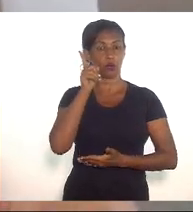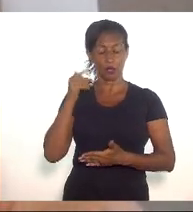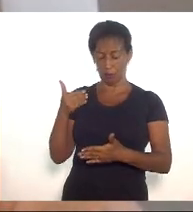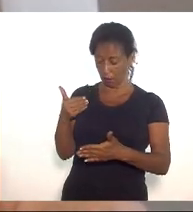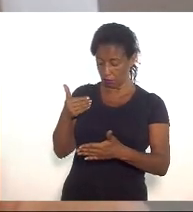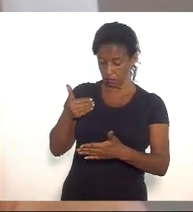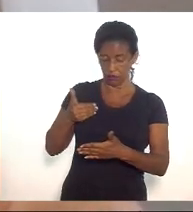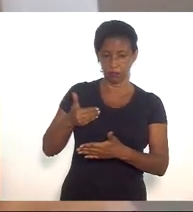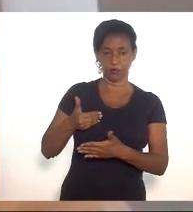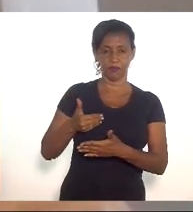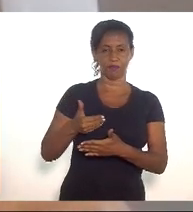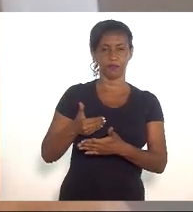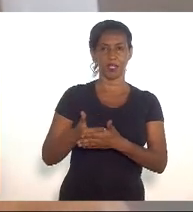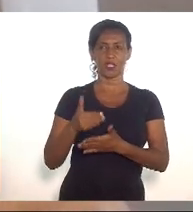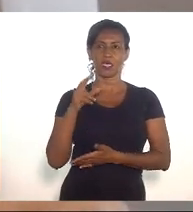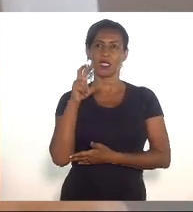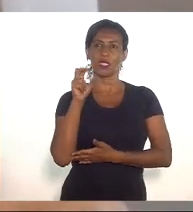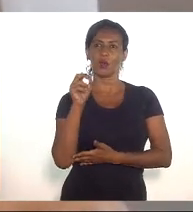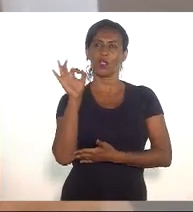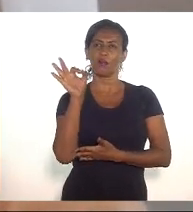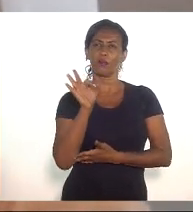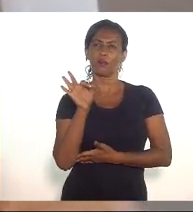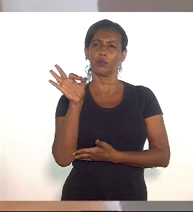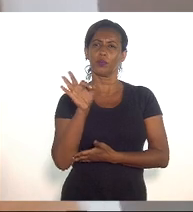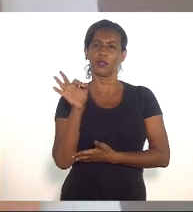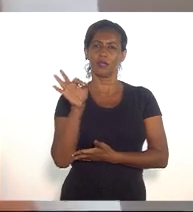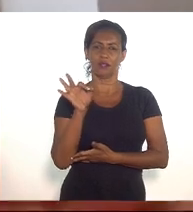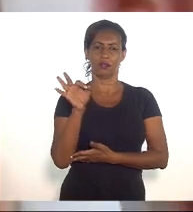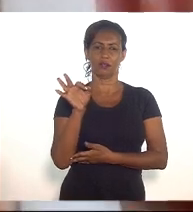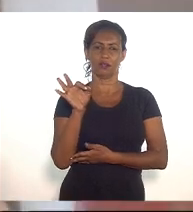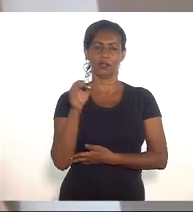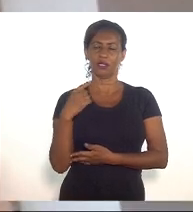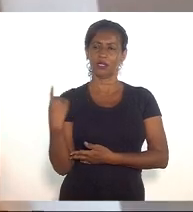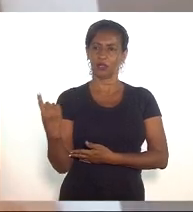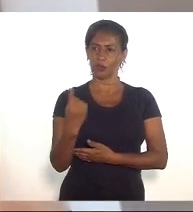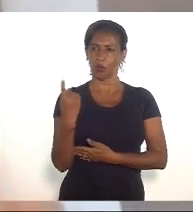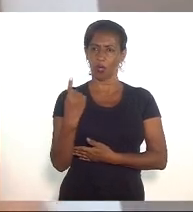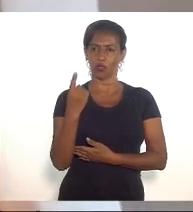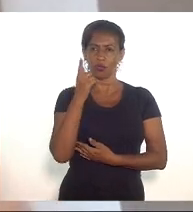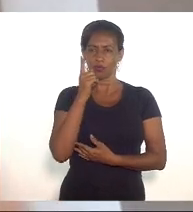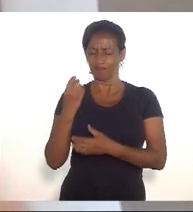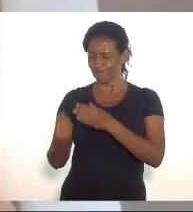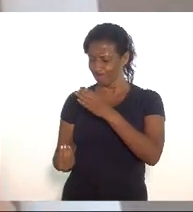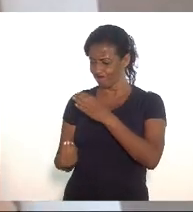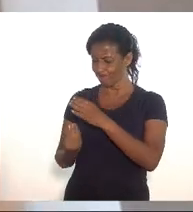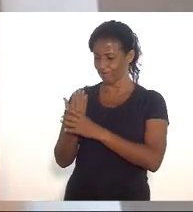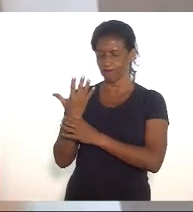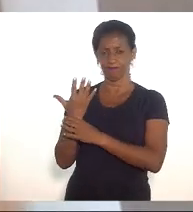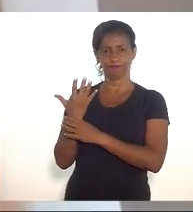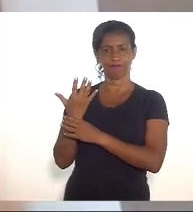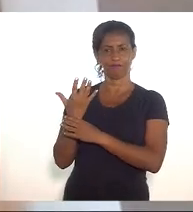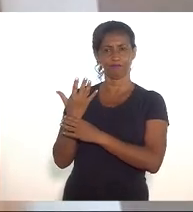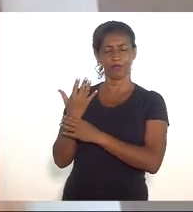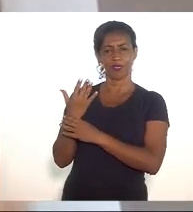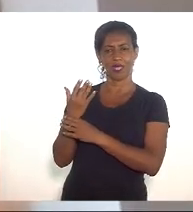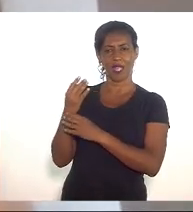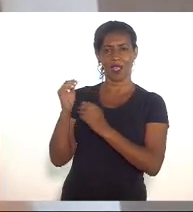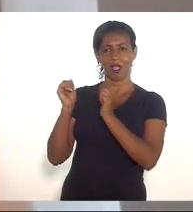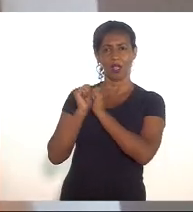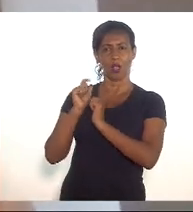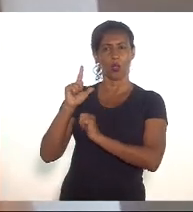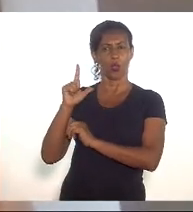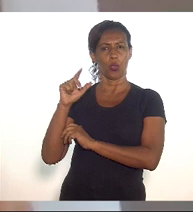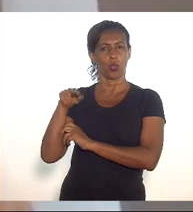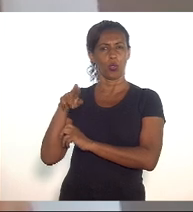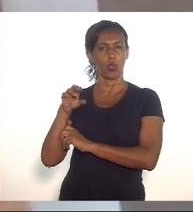aproximar dos 50%, então nós conseguimos criar mecanismos na construção da LOA em que a